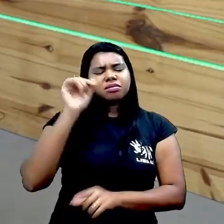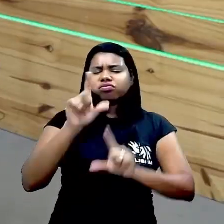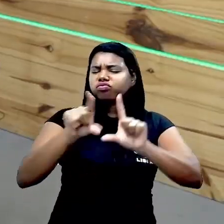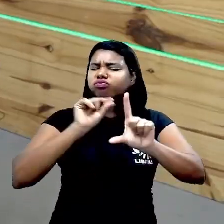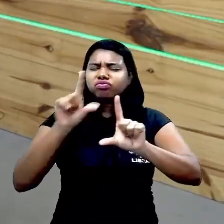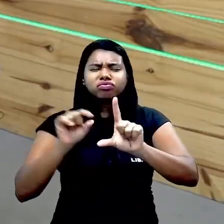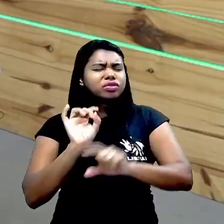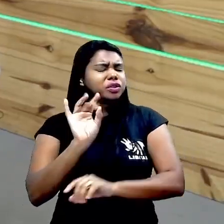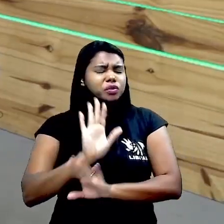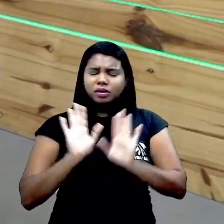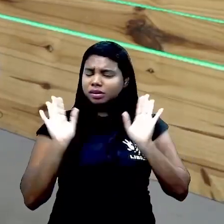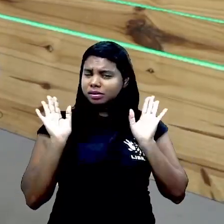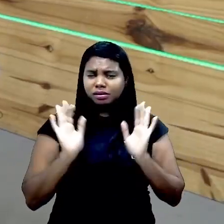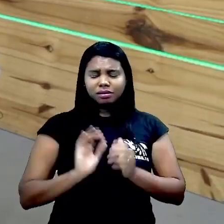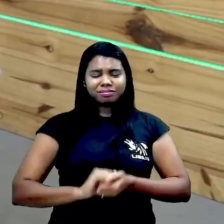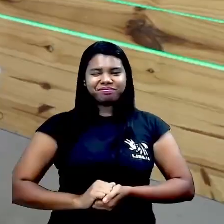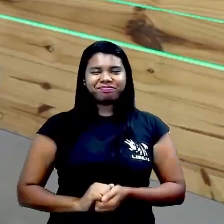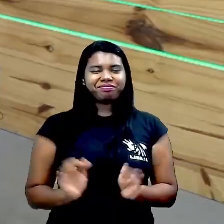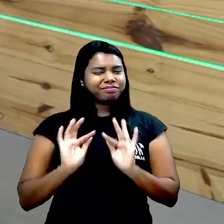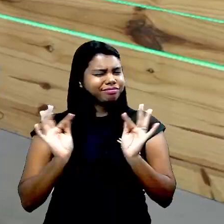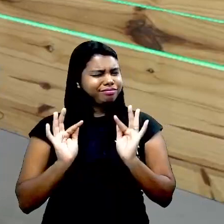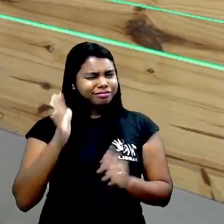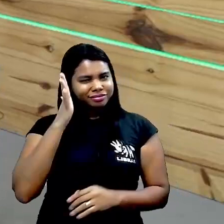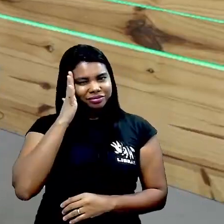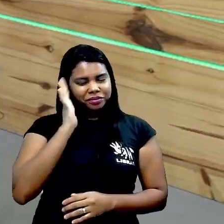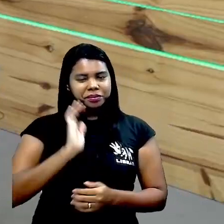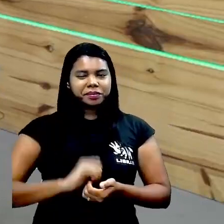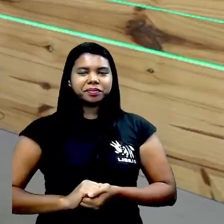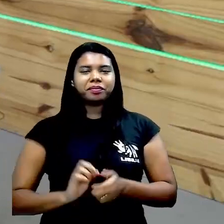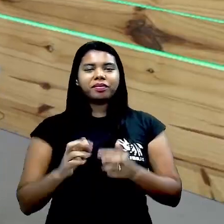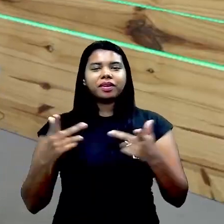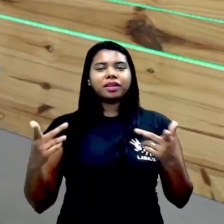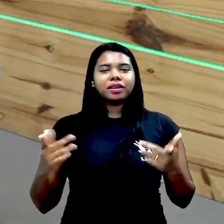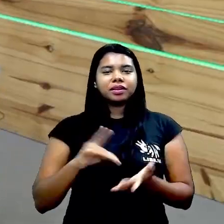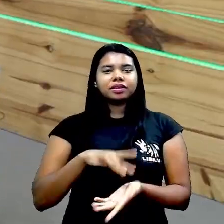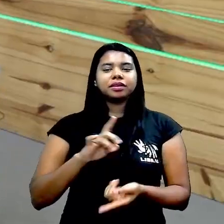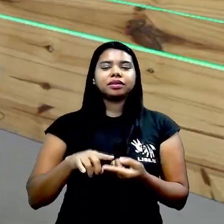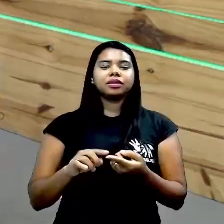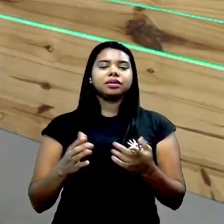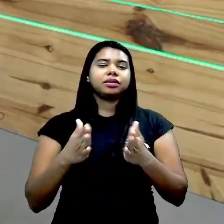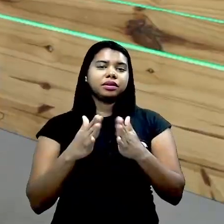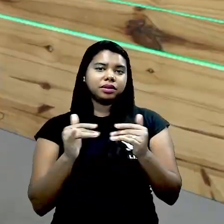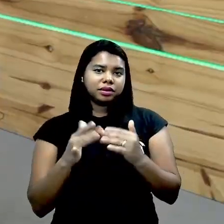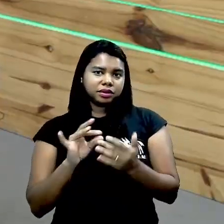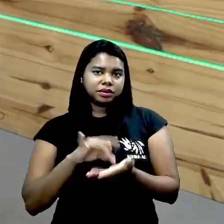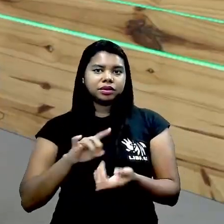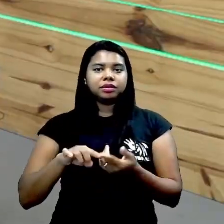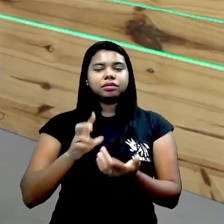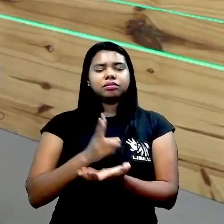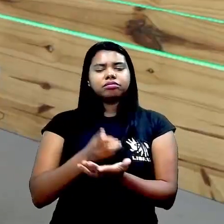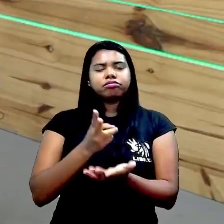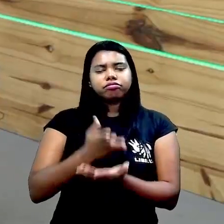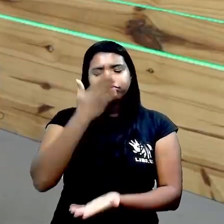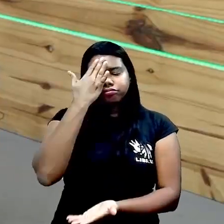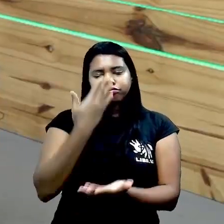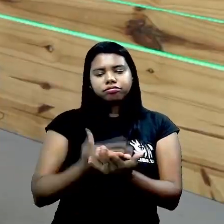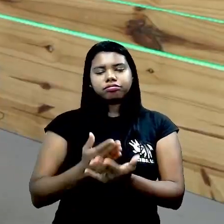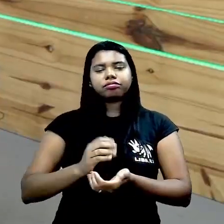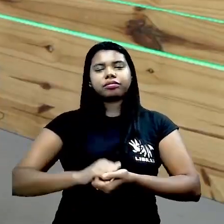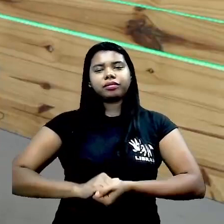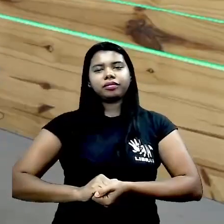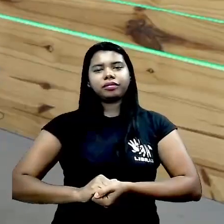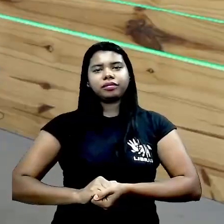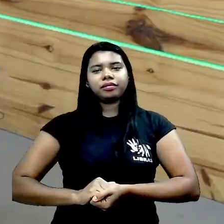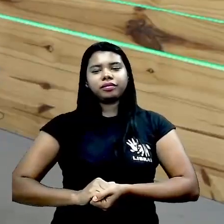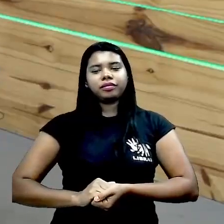até isso sozinhos. Então, é outra coisa que a gente pede bastante. Sempre confia. Confia que a gente